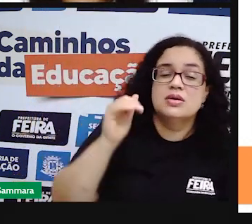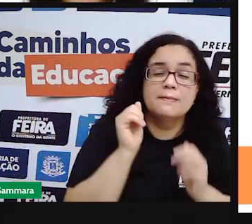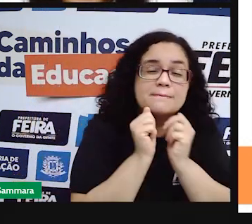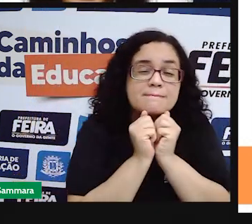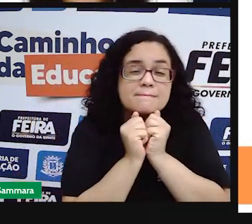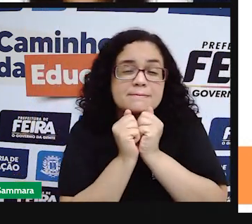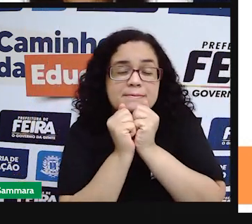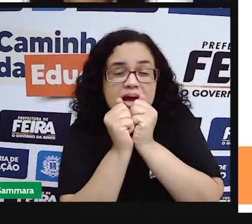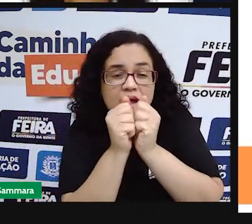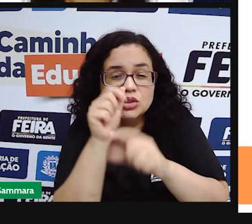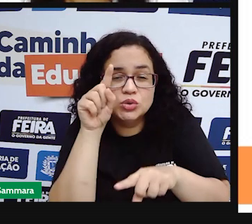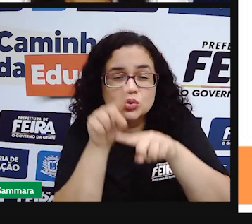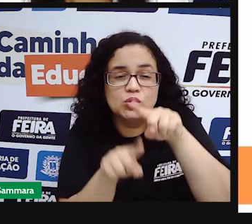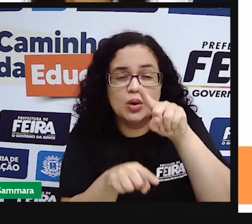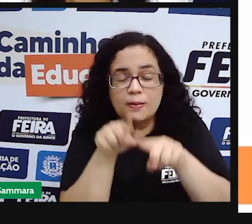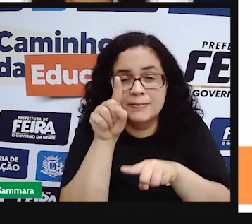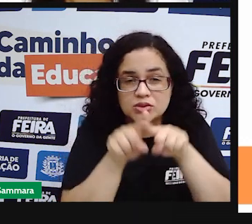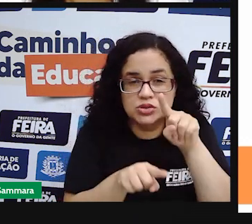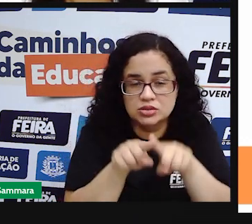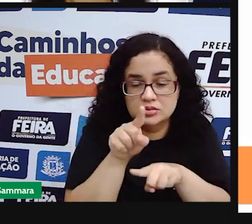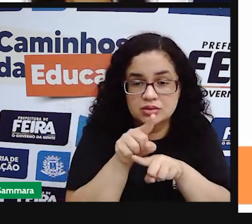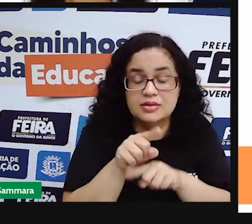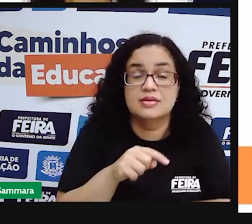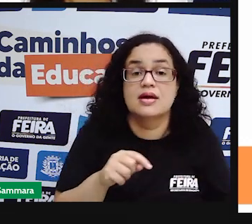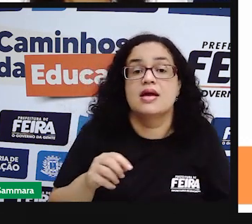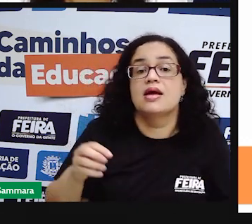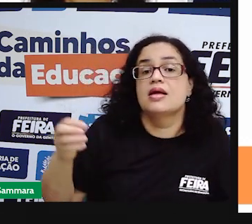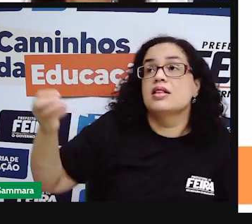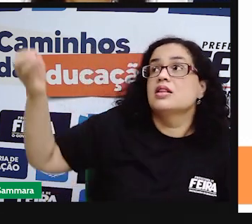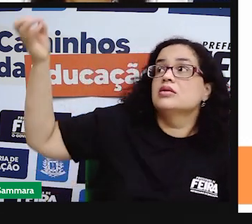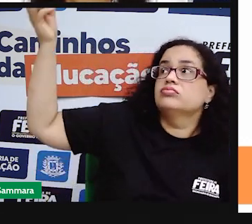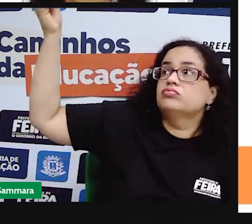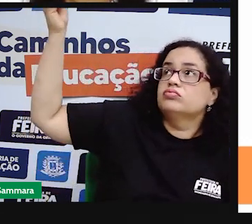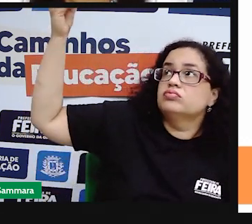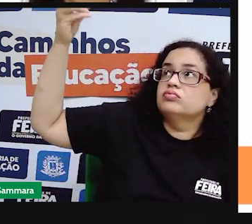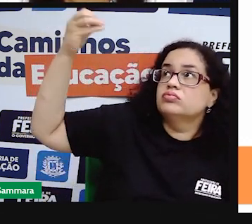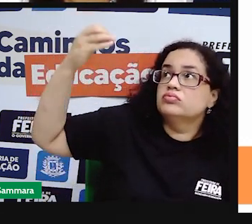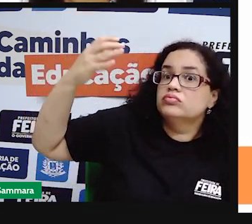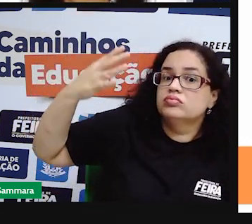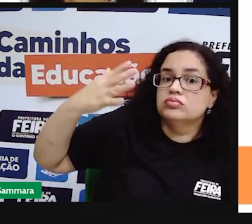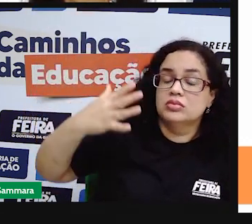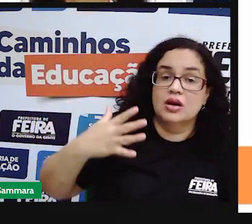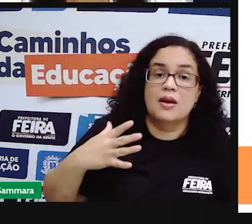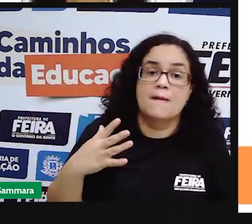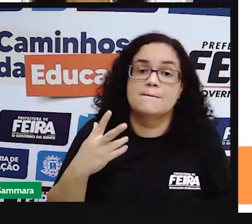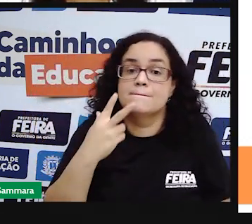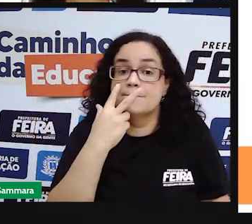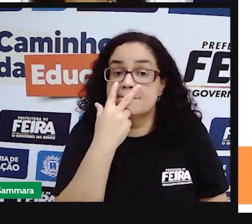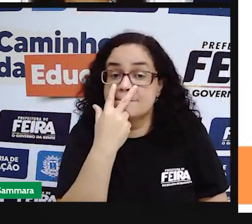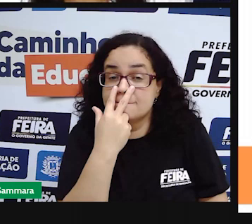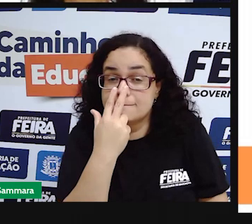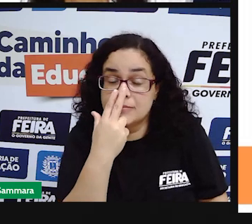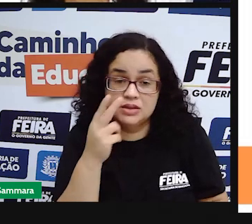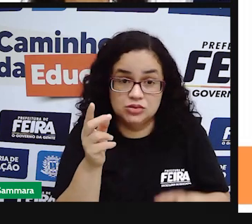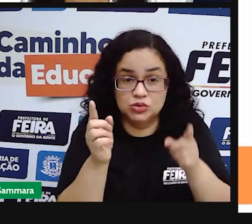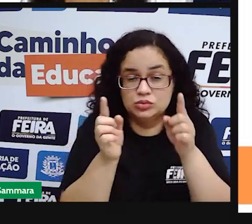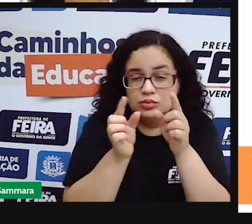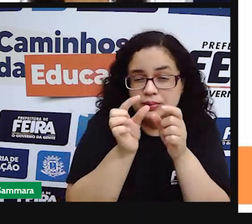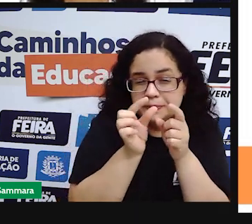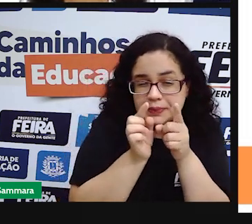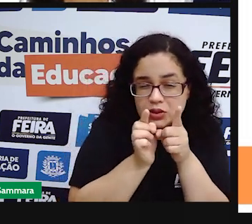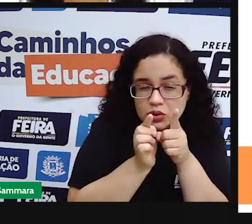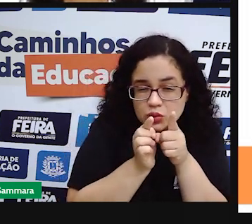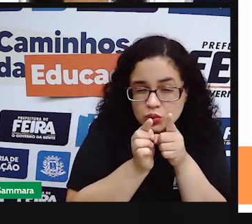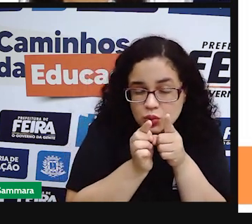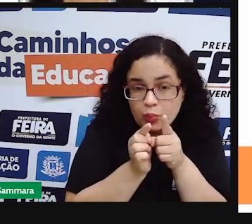pertinho do objeto, aí a tendência da projeção é ser uma projeção de um tamanho menor. Quando a